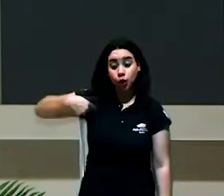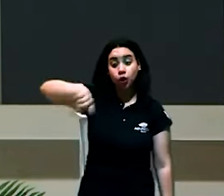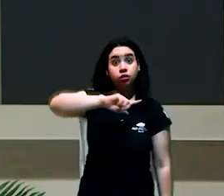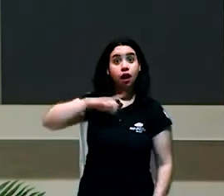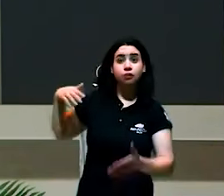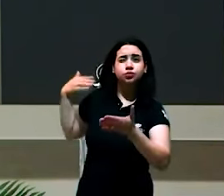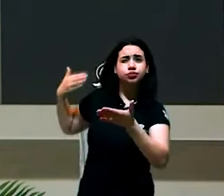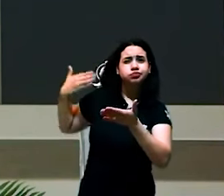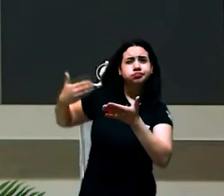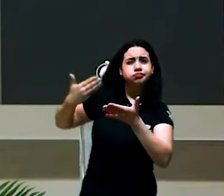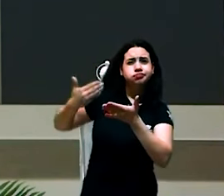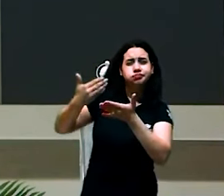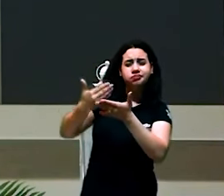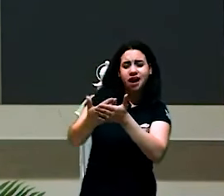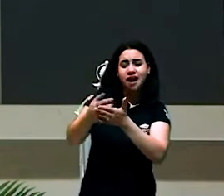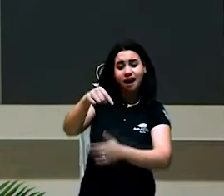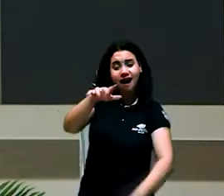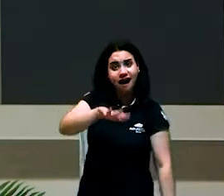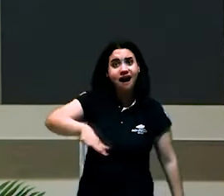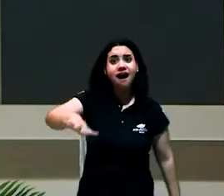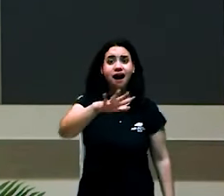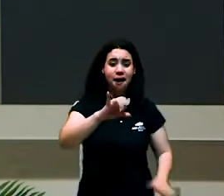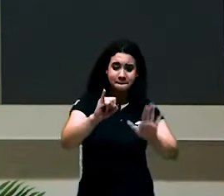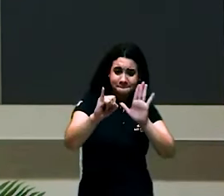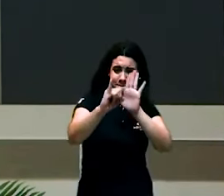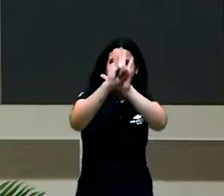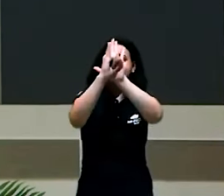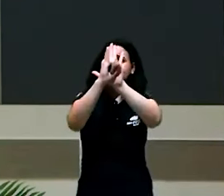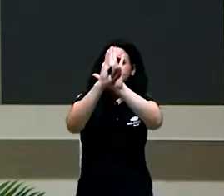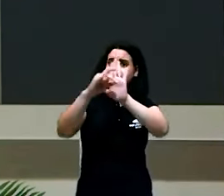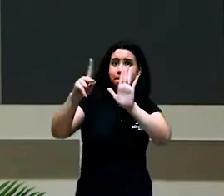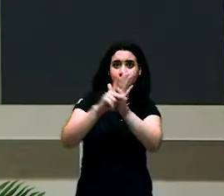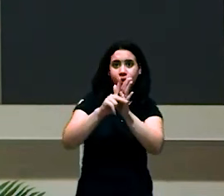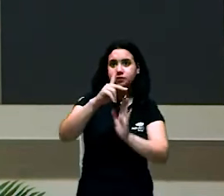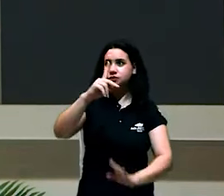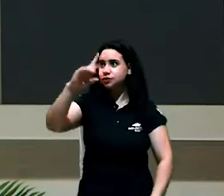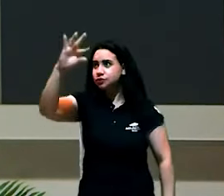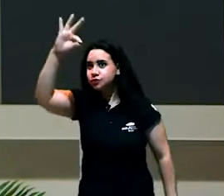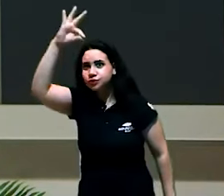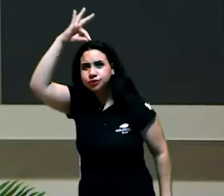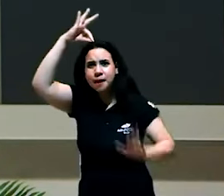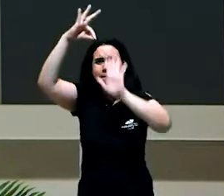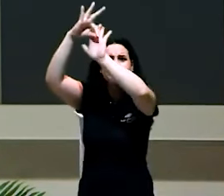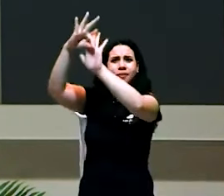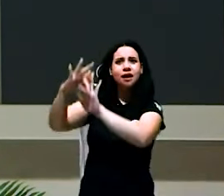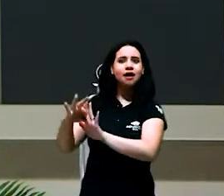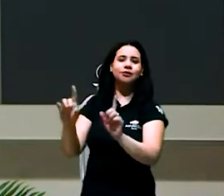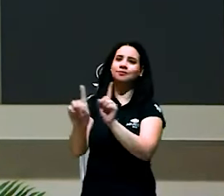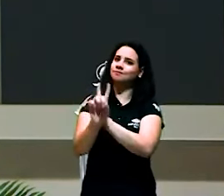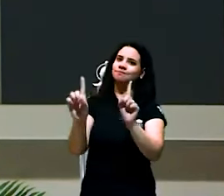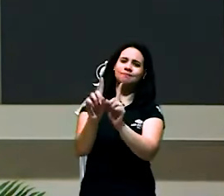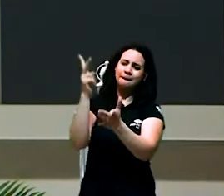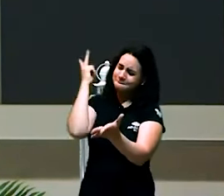se nós abandonar a identidade do Espírito, seremos alguém mais entre um montão.